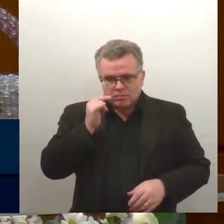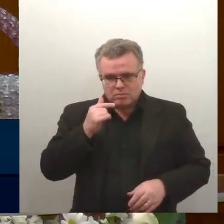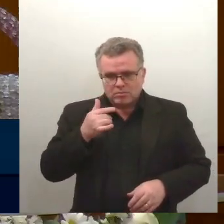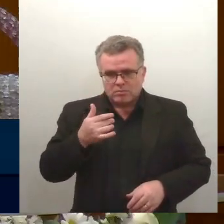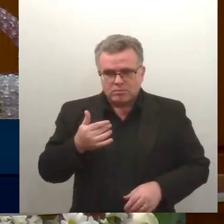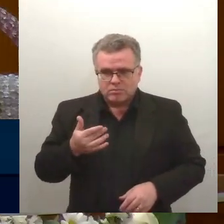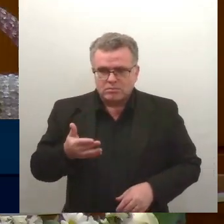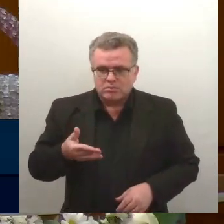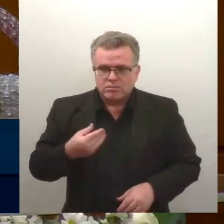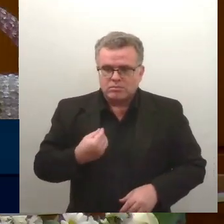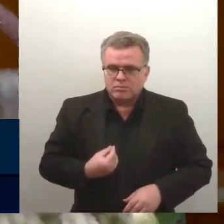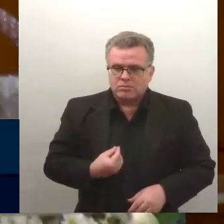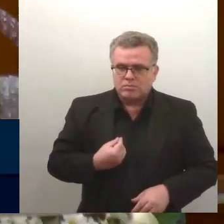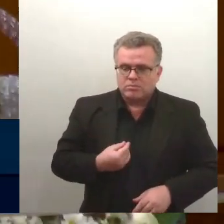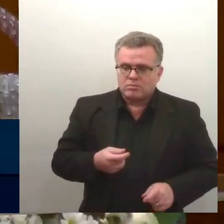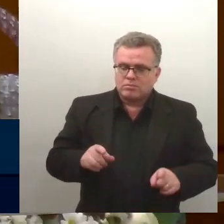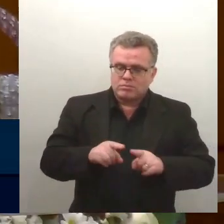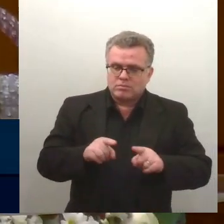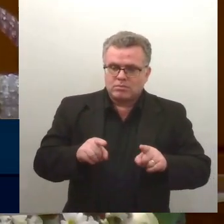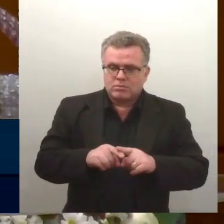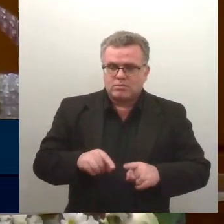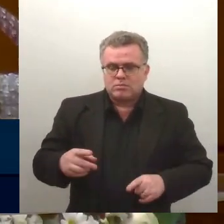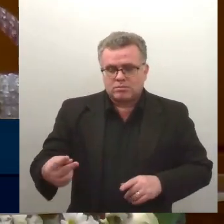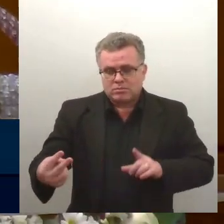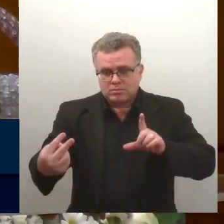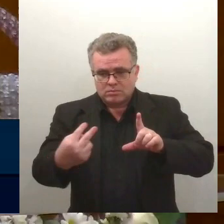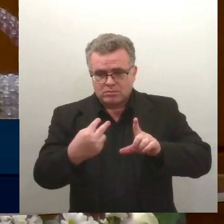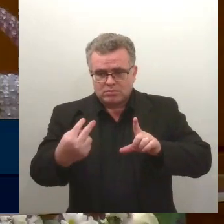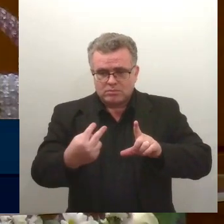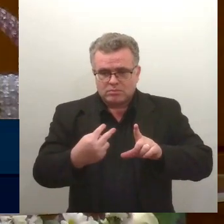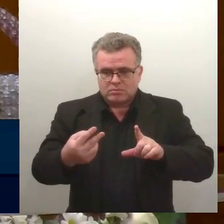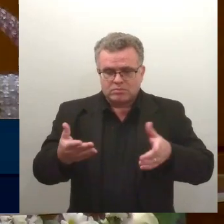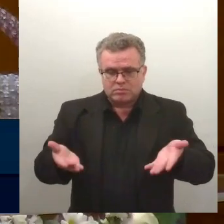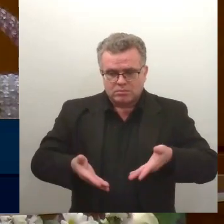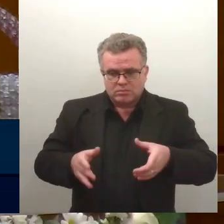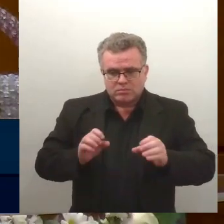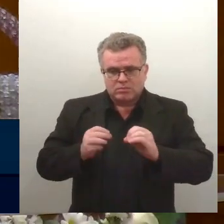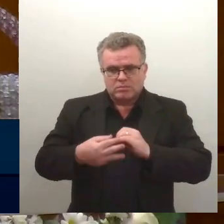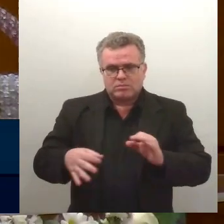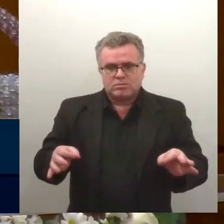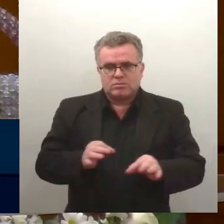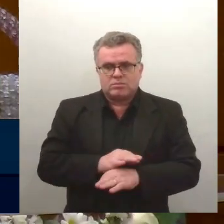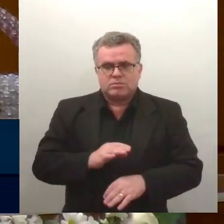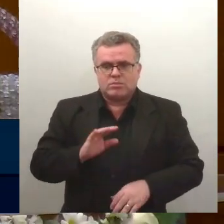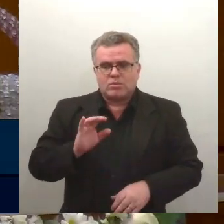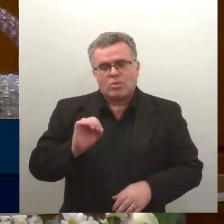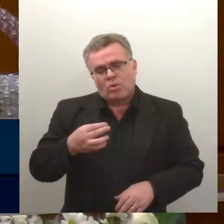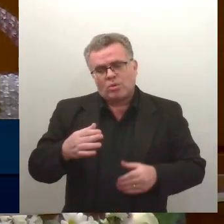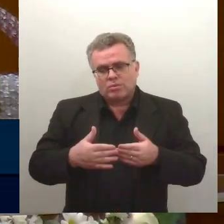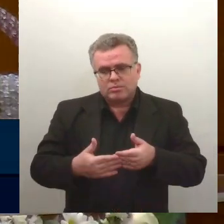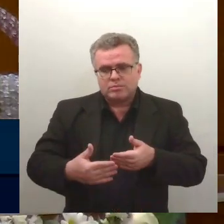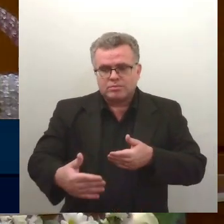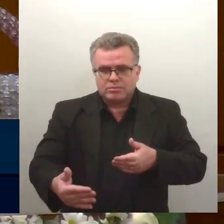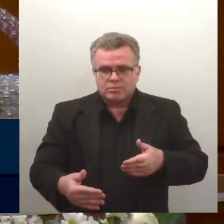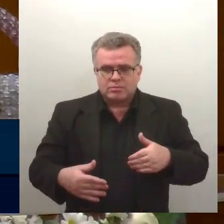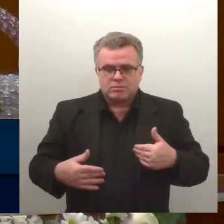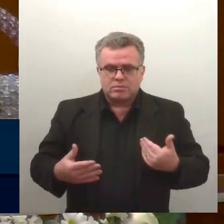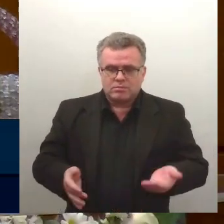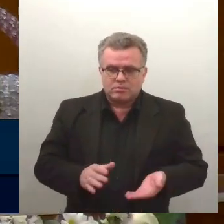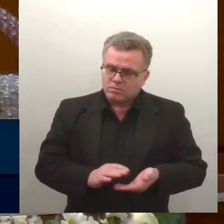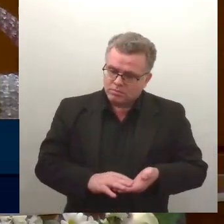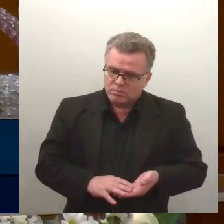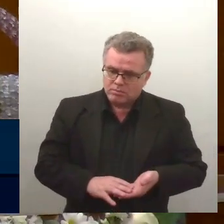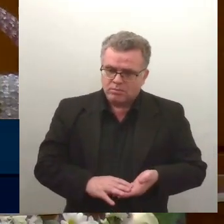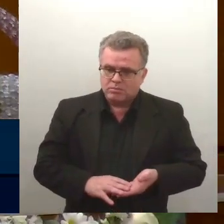assistam ao vivo ou posteriormente, né, no canal do YouTube da TV Alese,